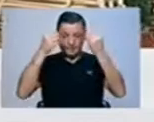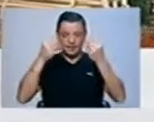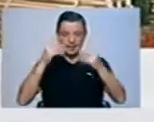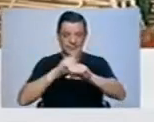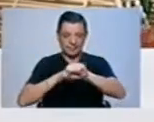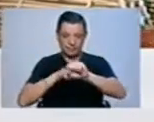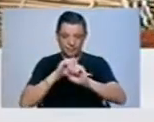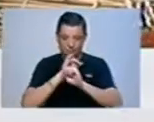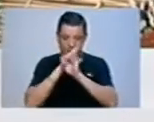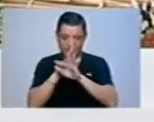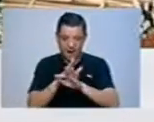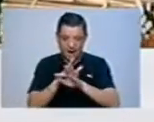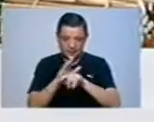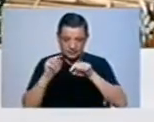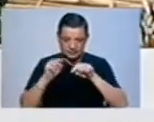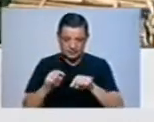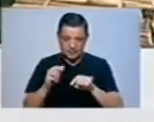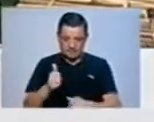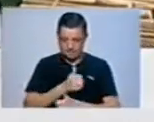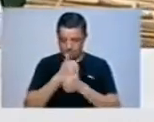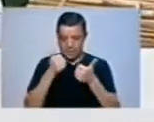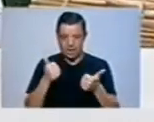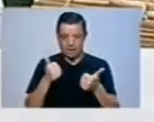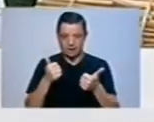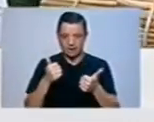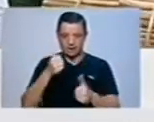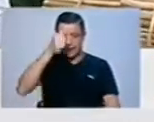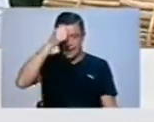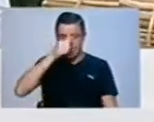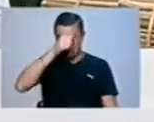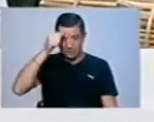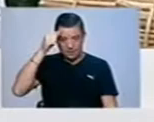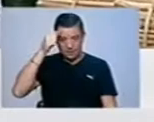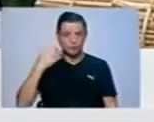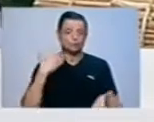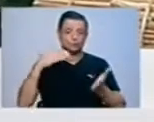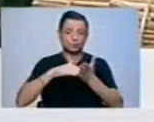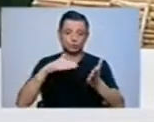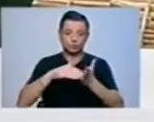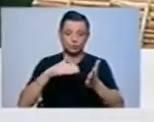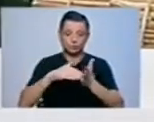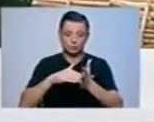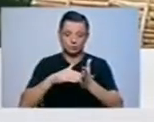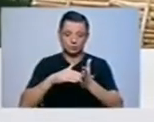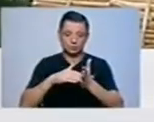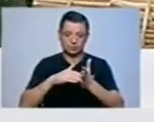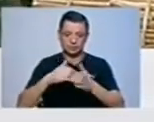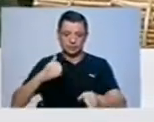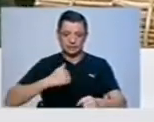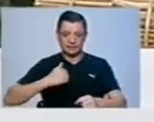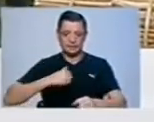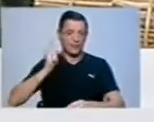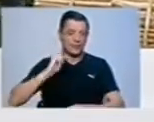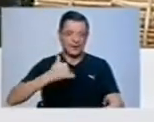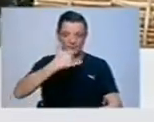apesar que dessa vez vai ser ainda melhor, né? Vamos ter um domingo e uma segunda. Pois é, e o sábado já é 23, tem muita gente que já fica